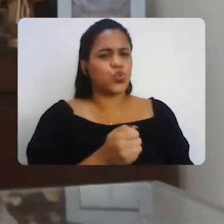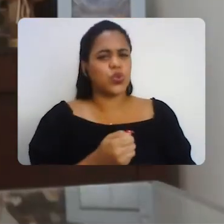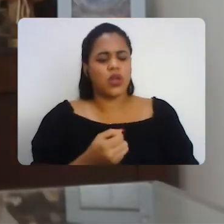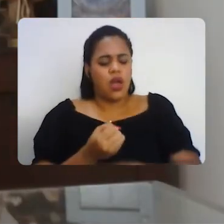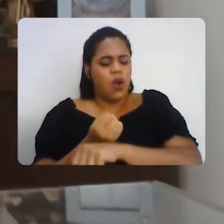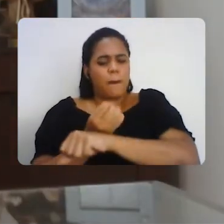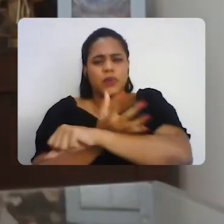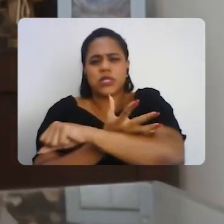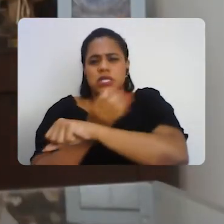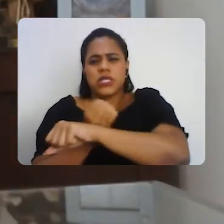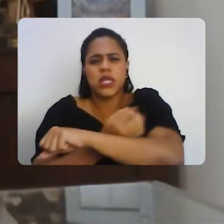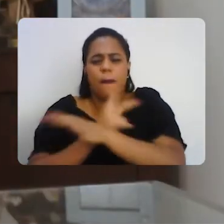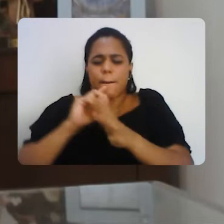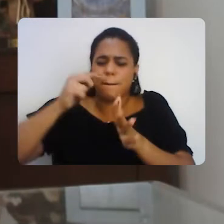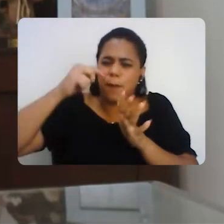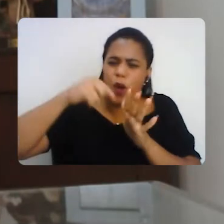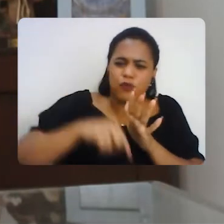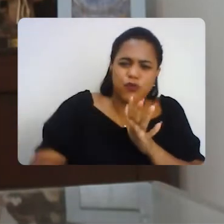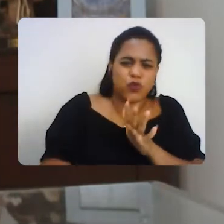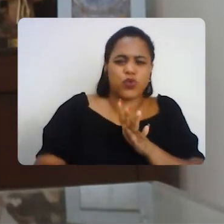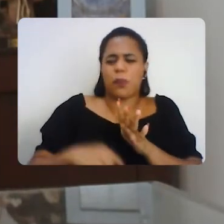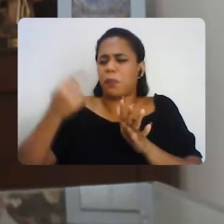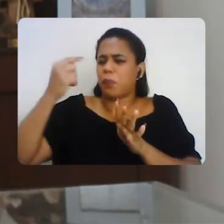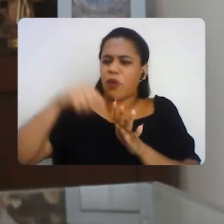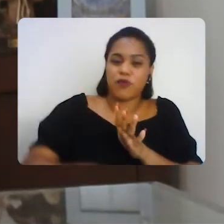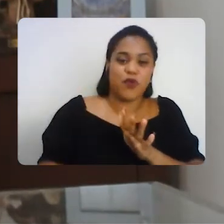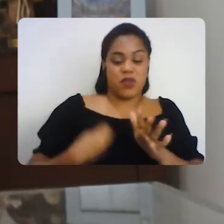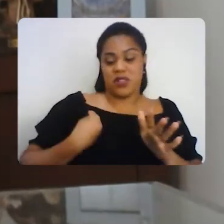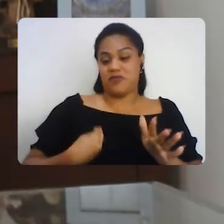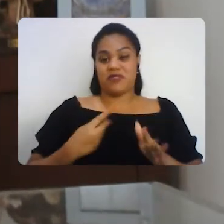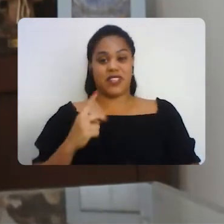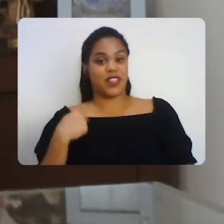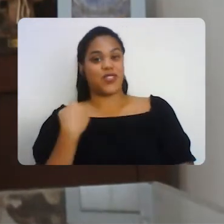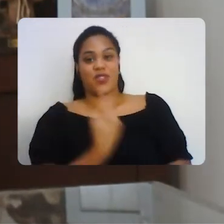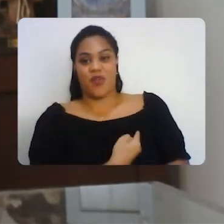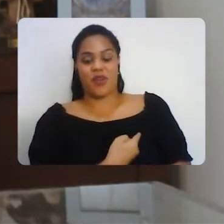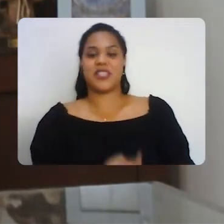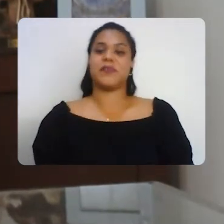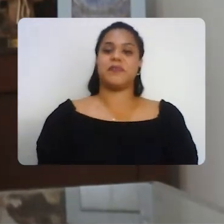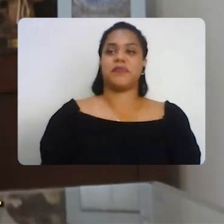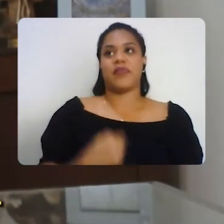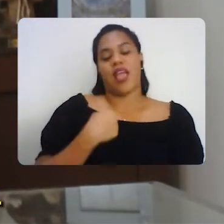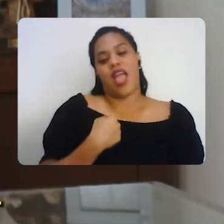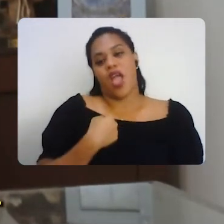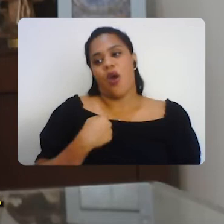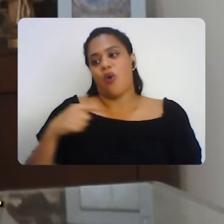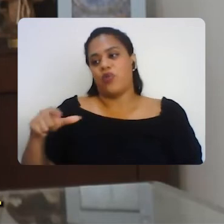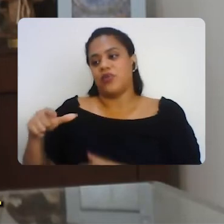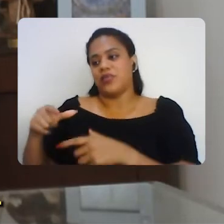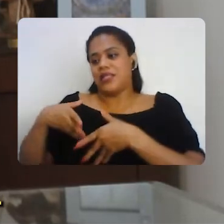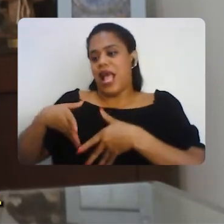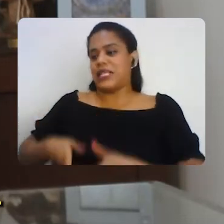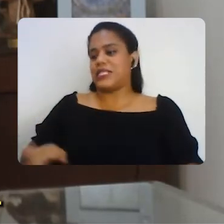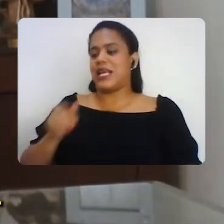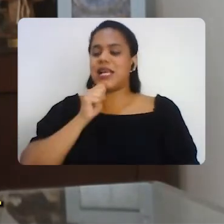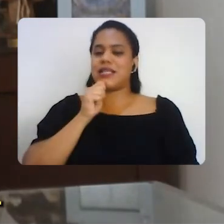tudo levava uma emoção profunda, a um grão profundo na existência da gente. Eu que não sou